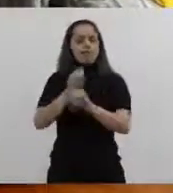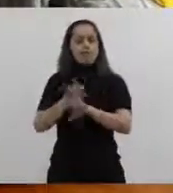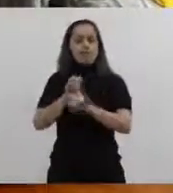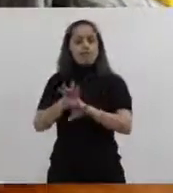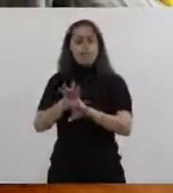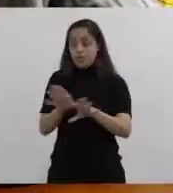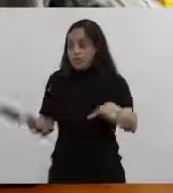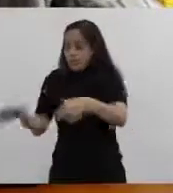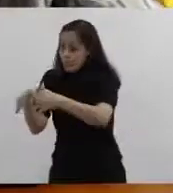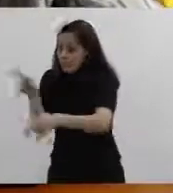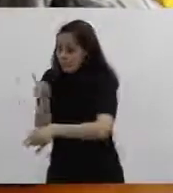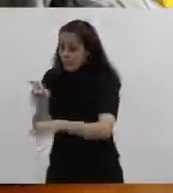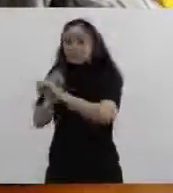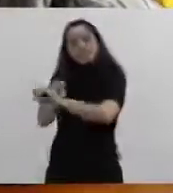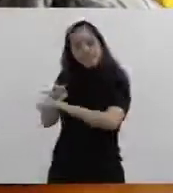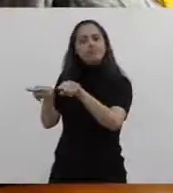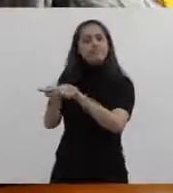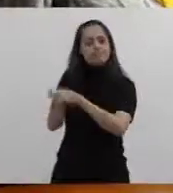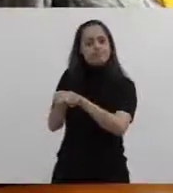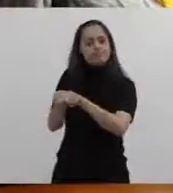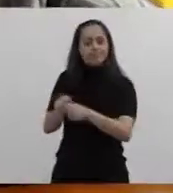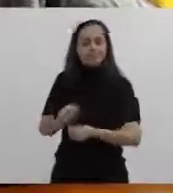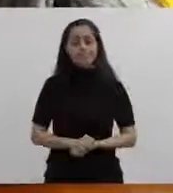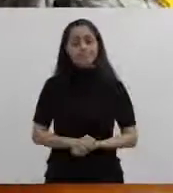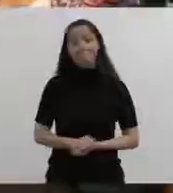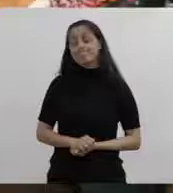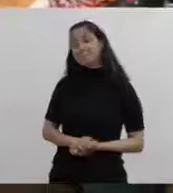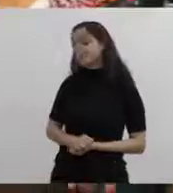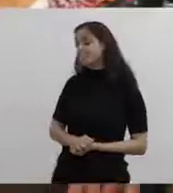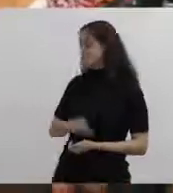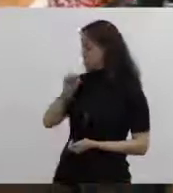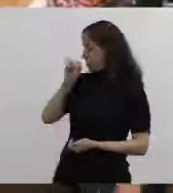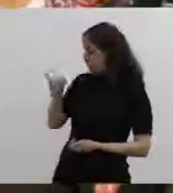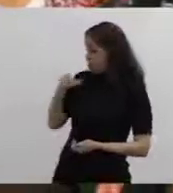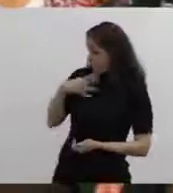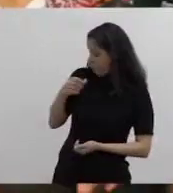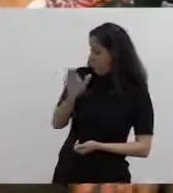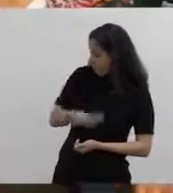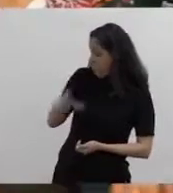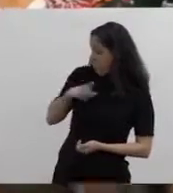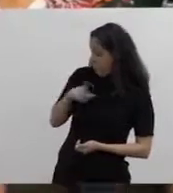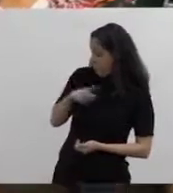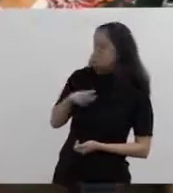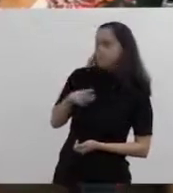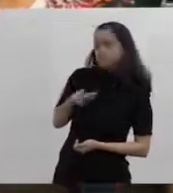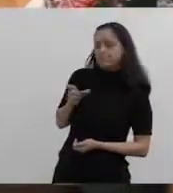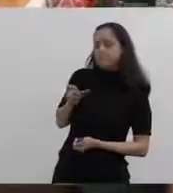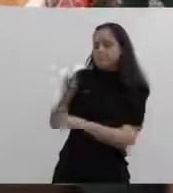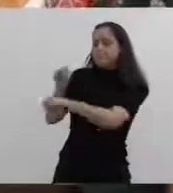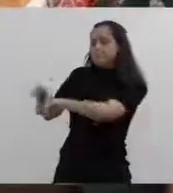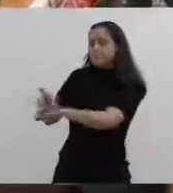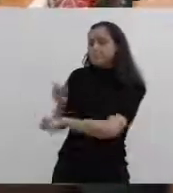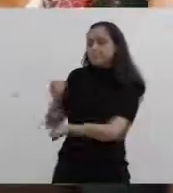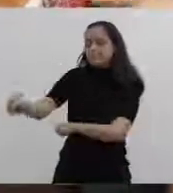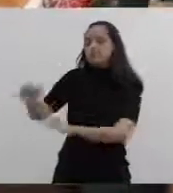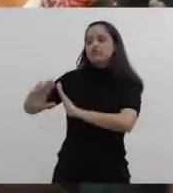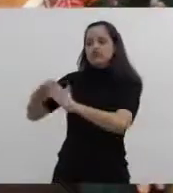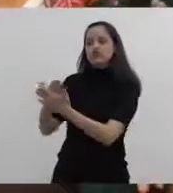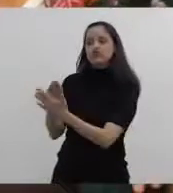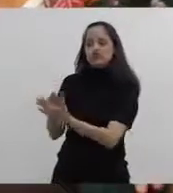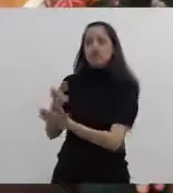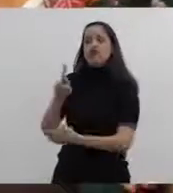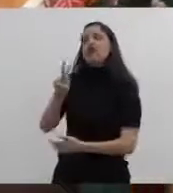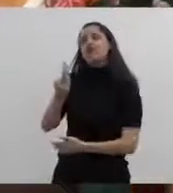Cláudia. Eu colocaria as crianças, se tivesse filhos ou as minhas sobrinhas, gostaria que estudassem na